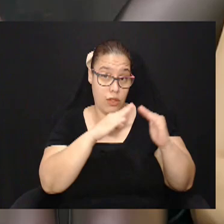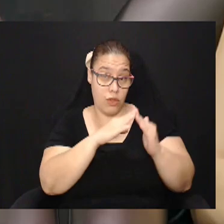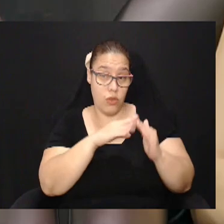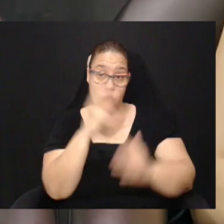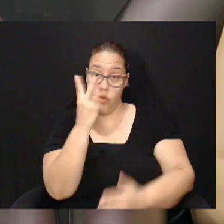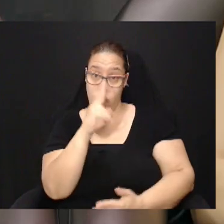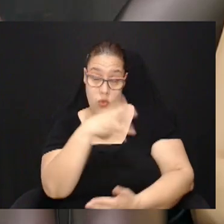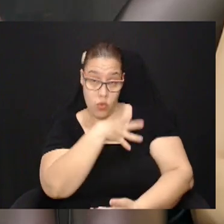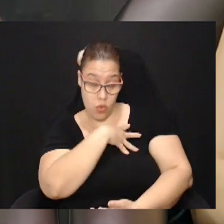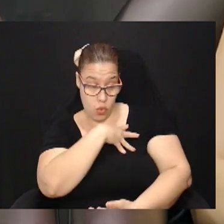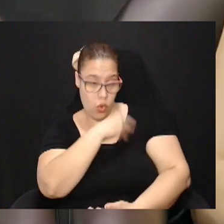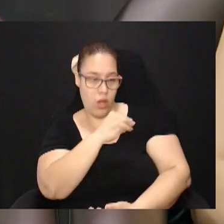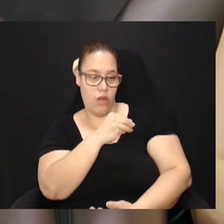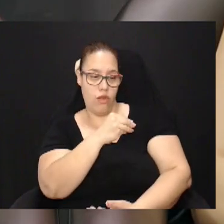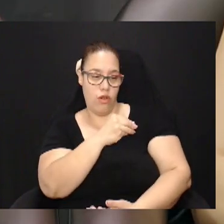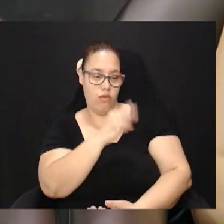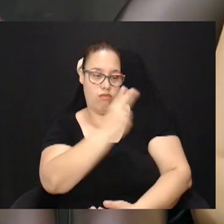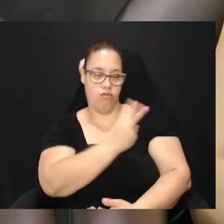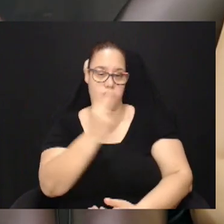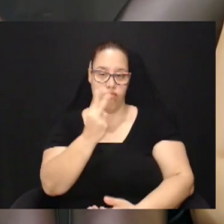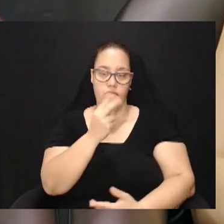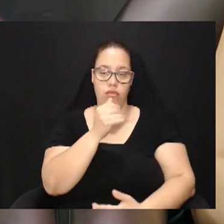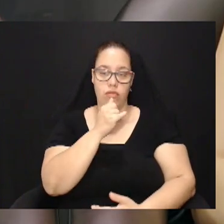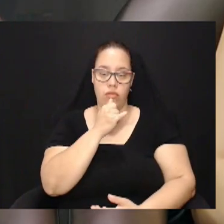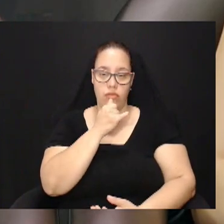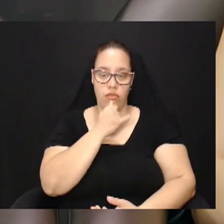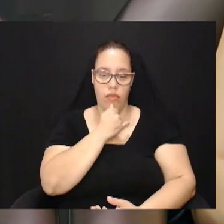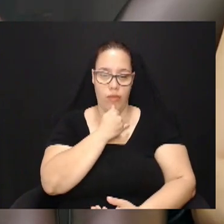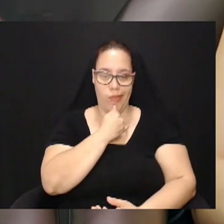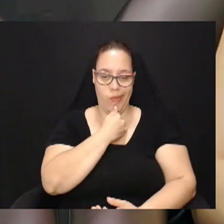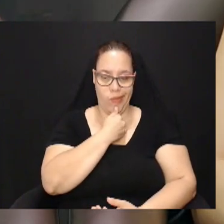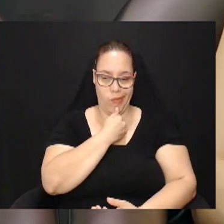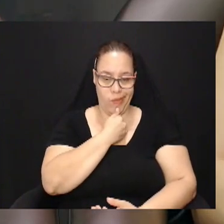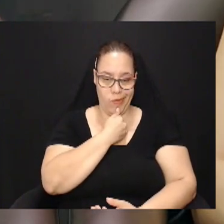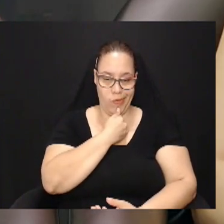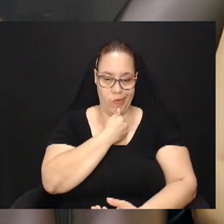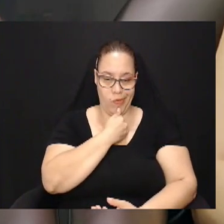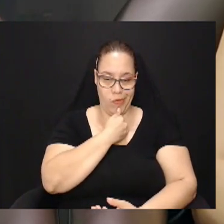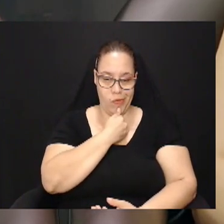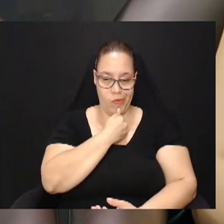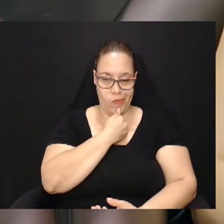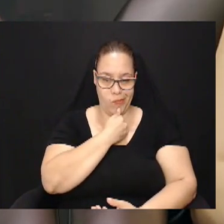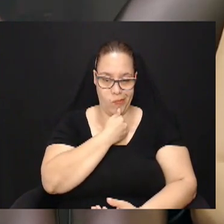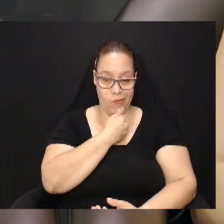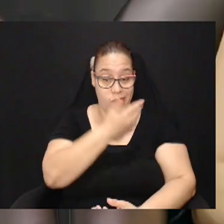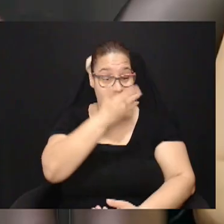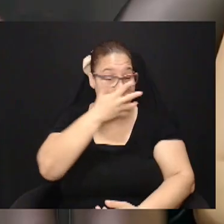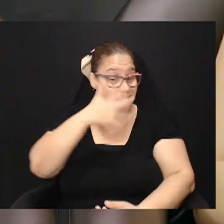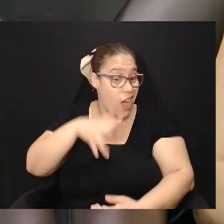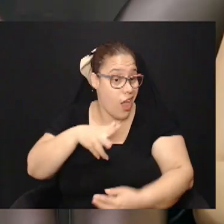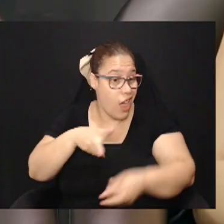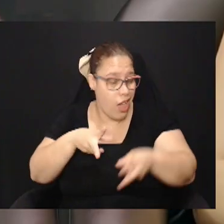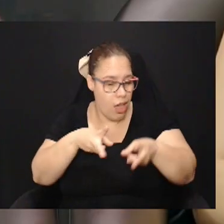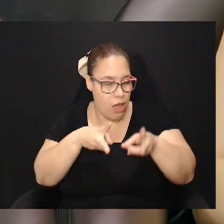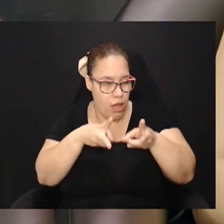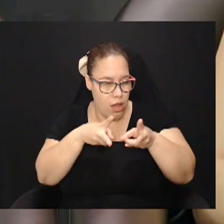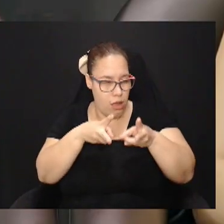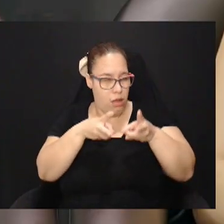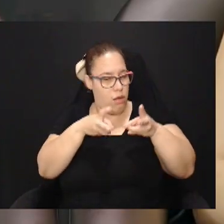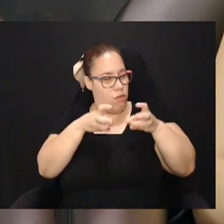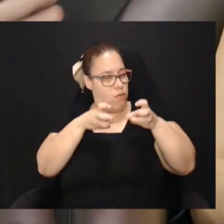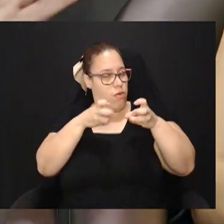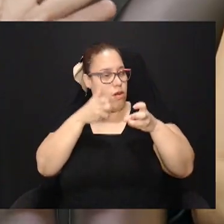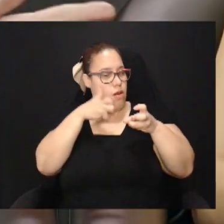ali, triste. Né? As crianças, elas observam os pais o tempo